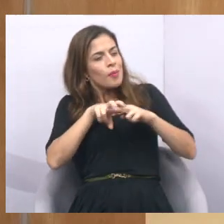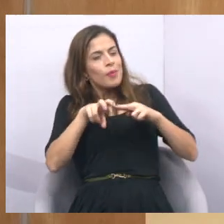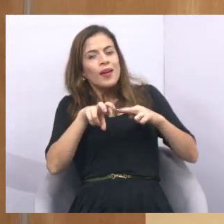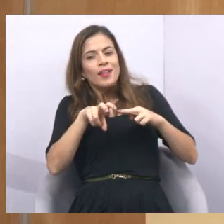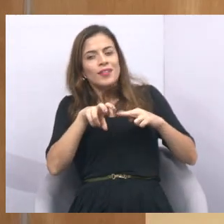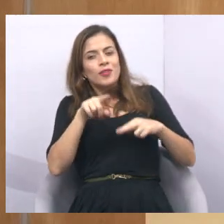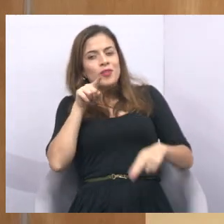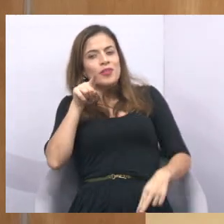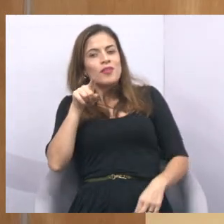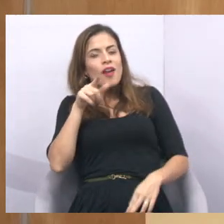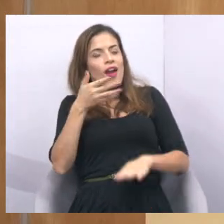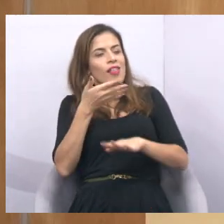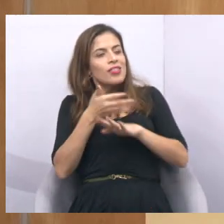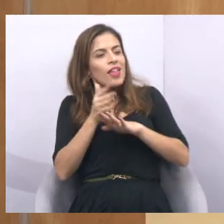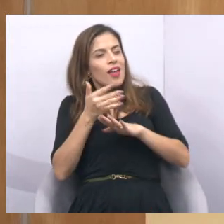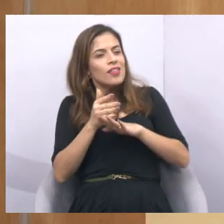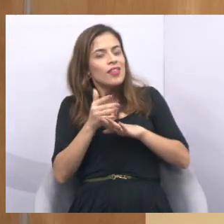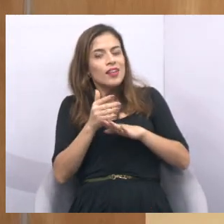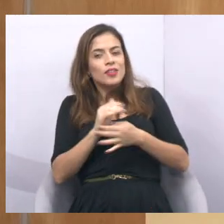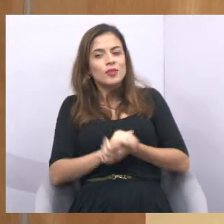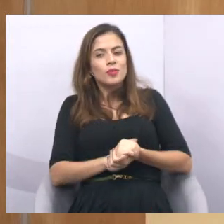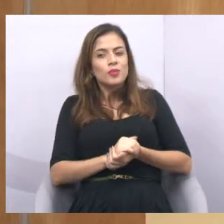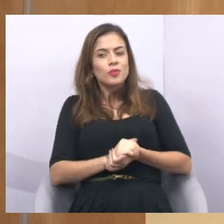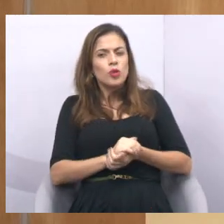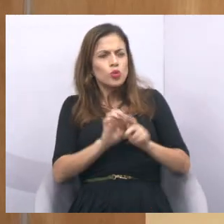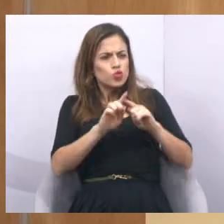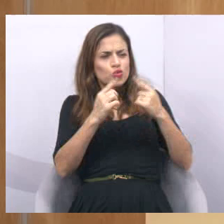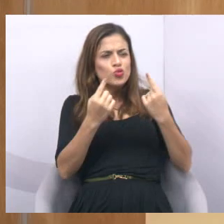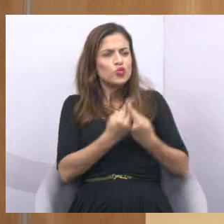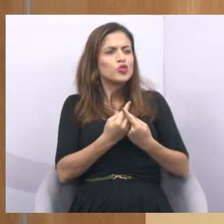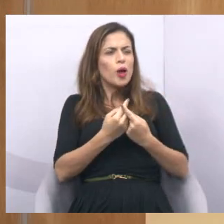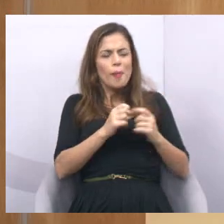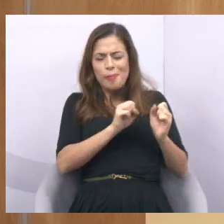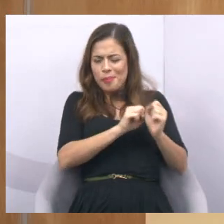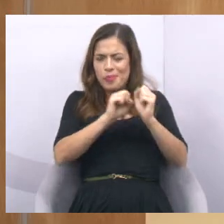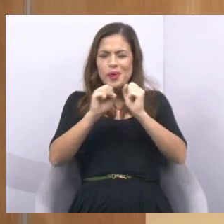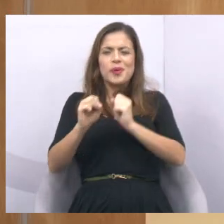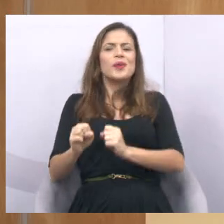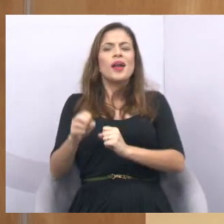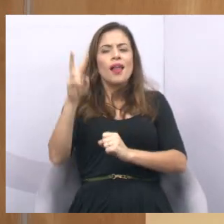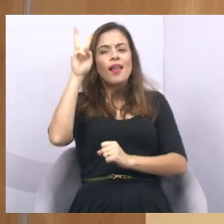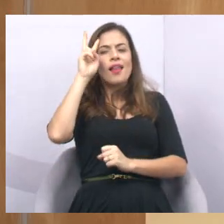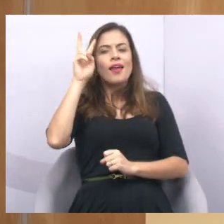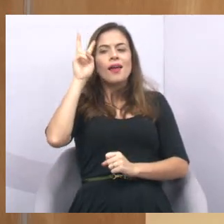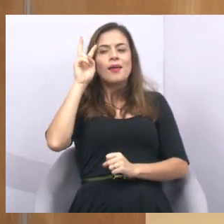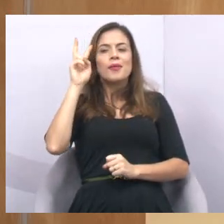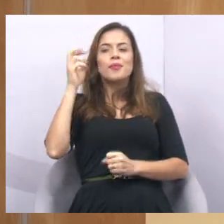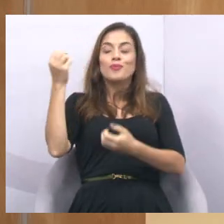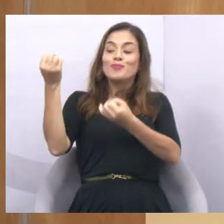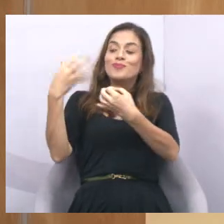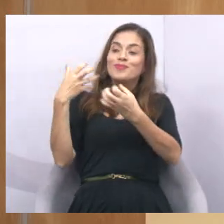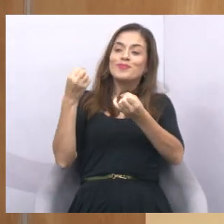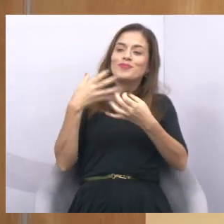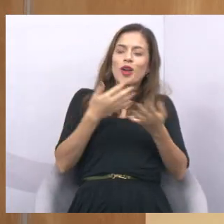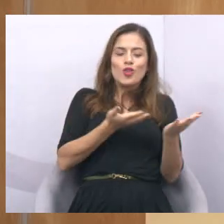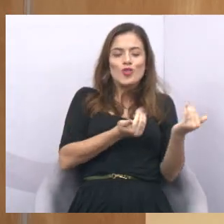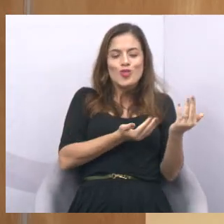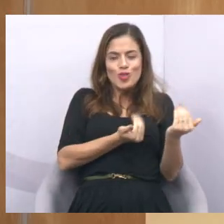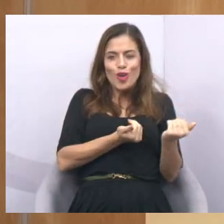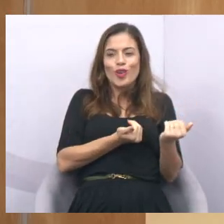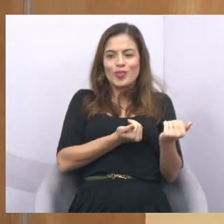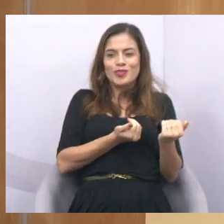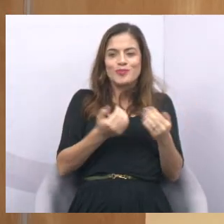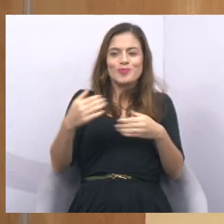ver você comandando esse time poderosíssimo e lembrar daqueles ensinamentos que eu ainda, quando jovem, você nos